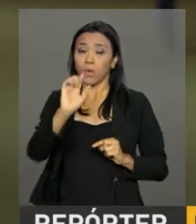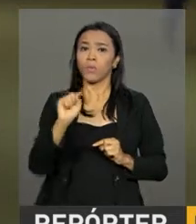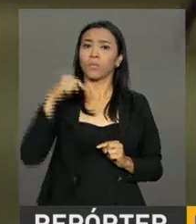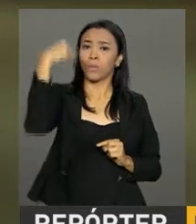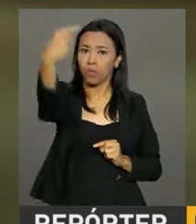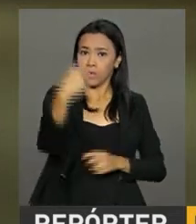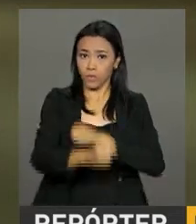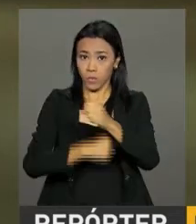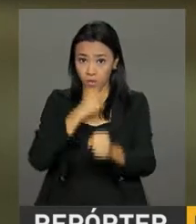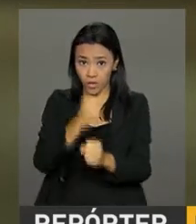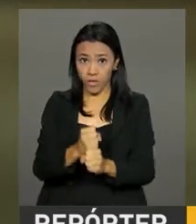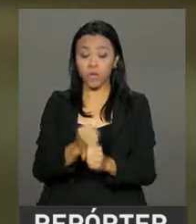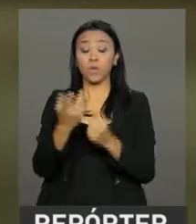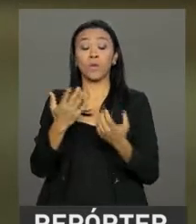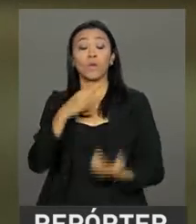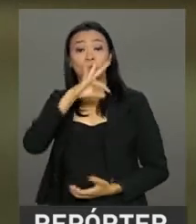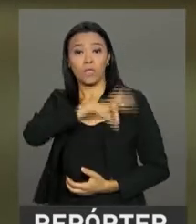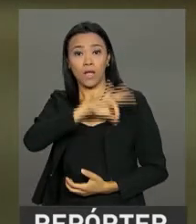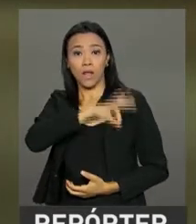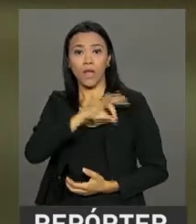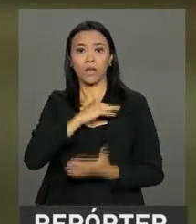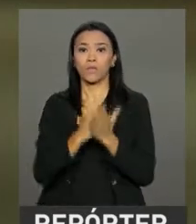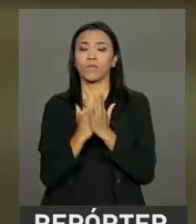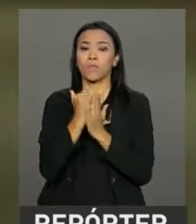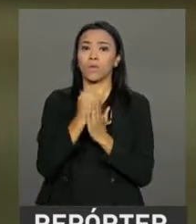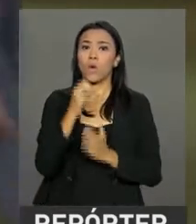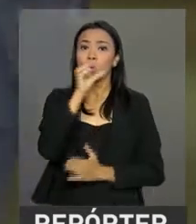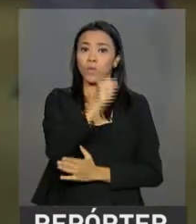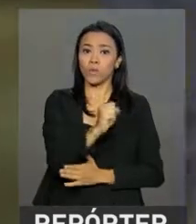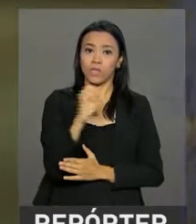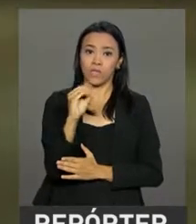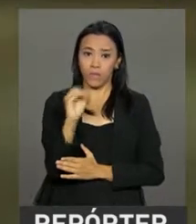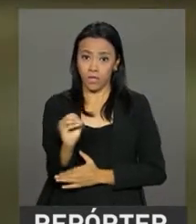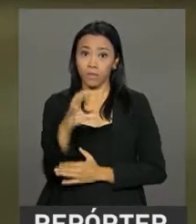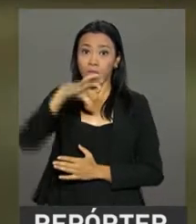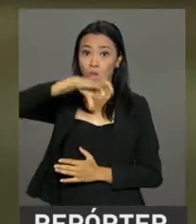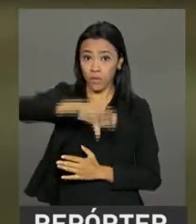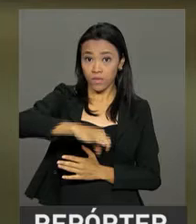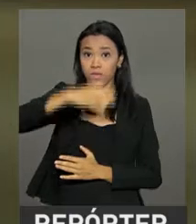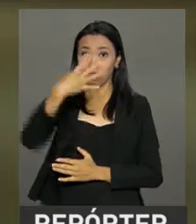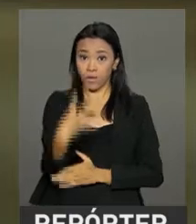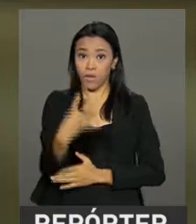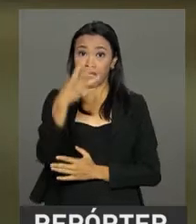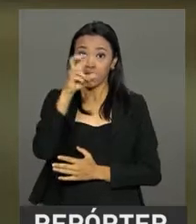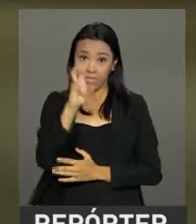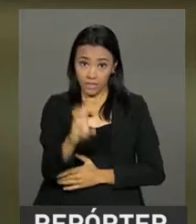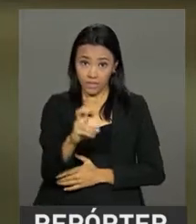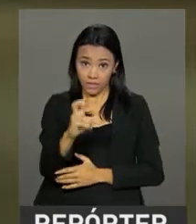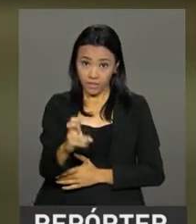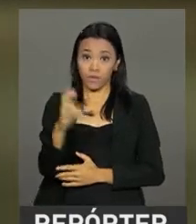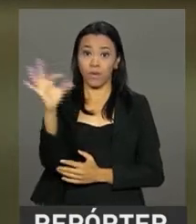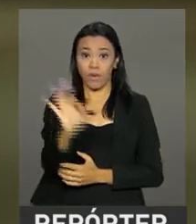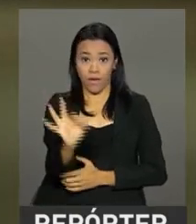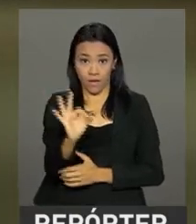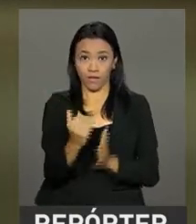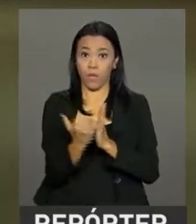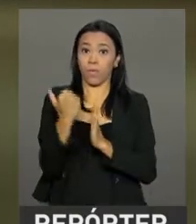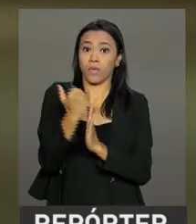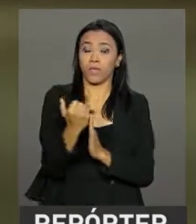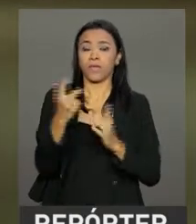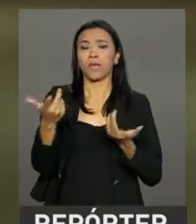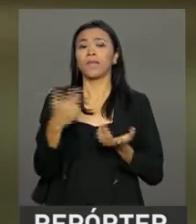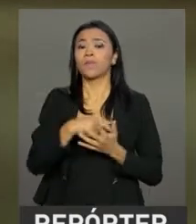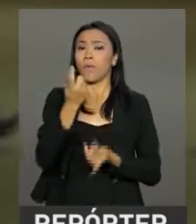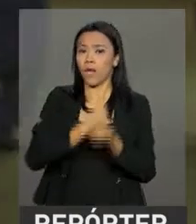estabelece que o salário mínimo passa de 880 para 945 reais a economia vai crescer